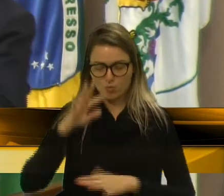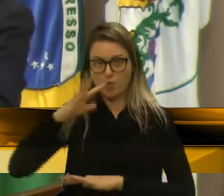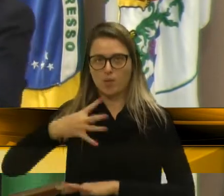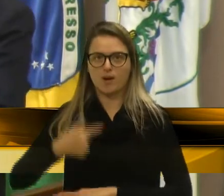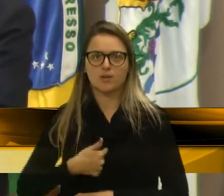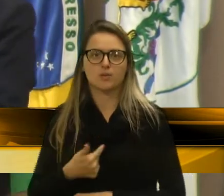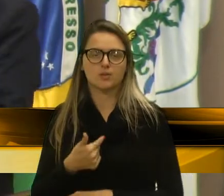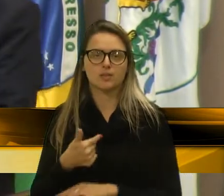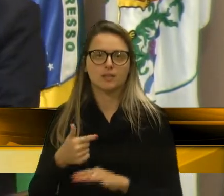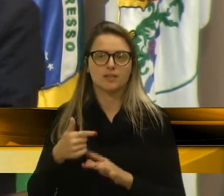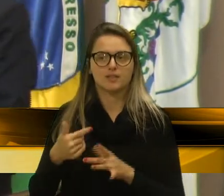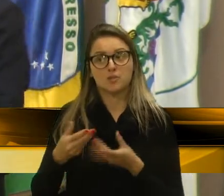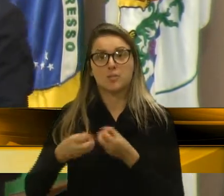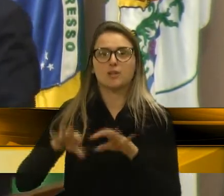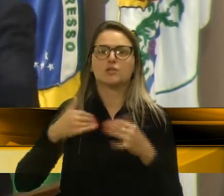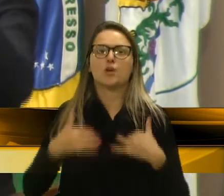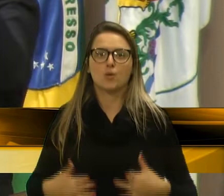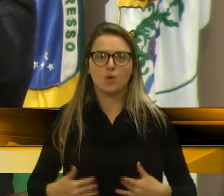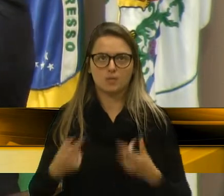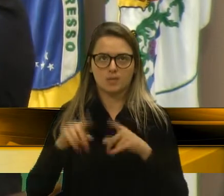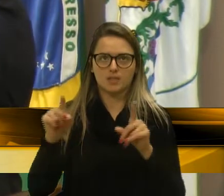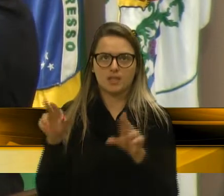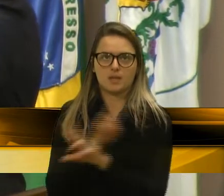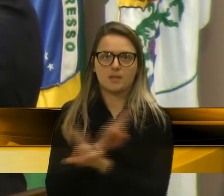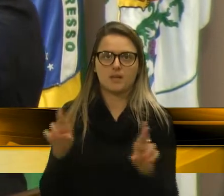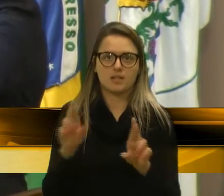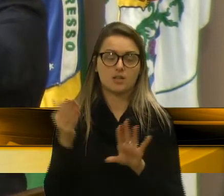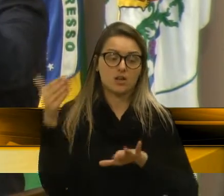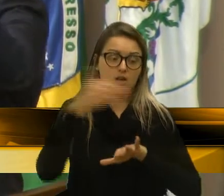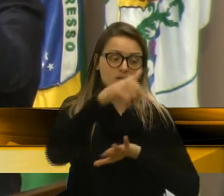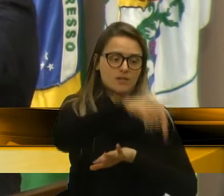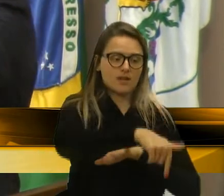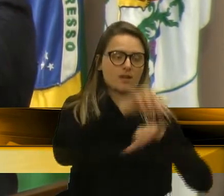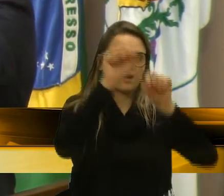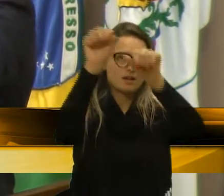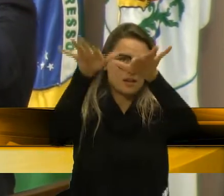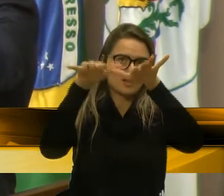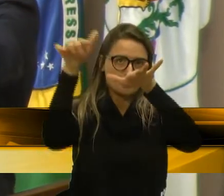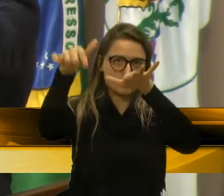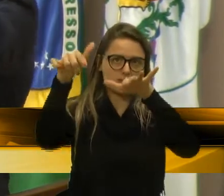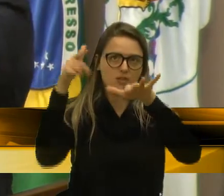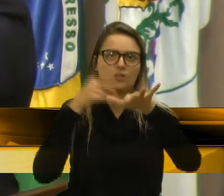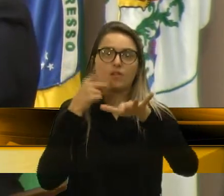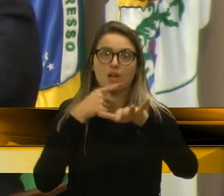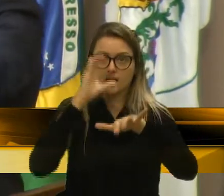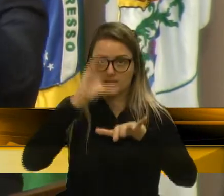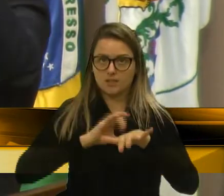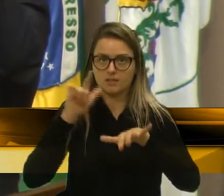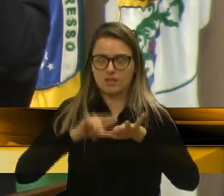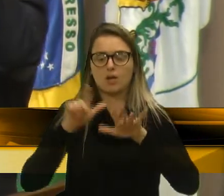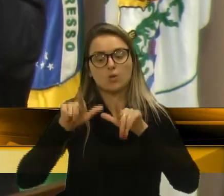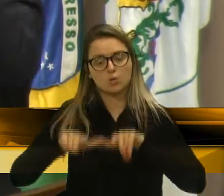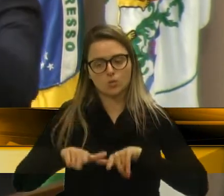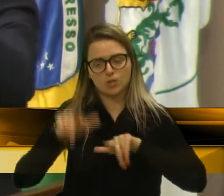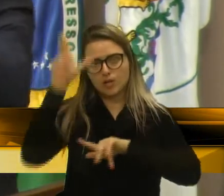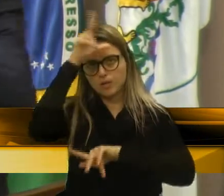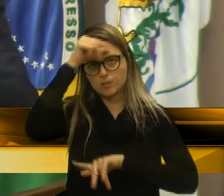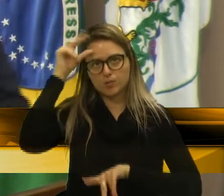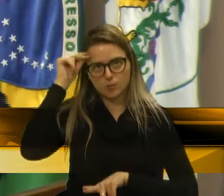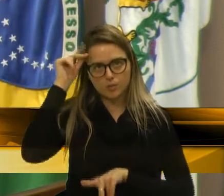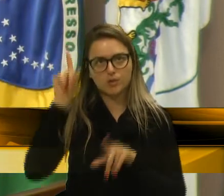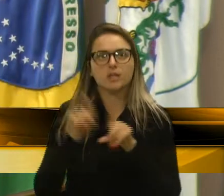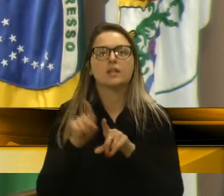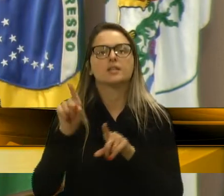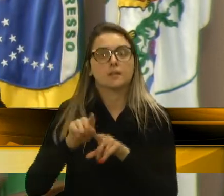eu entendi claramente que é uma relação, ó. Vem aqui na sessão exercer a sua cidadania, onde é uma sessão pública, onde inclusive é